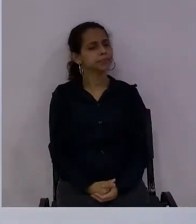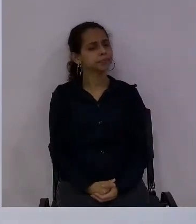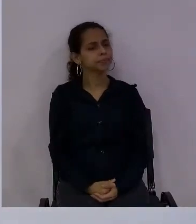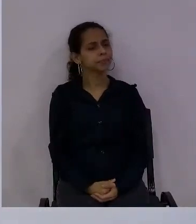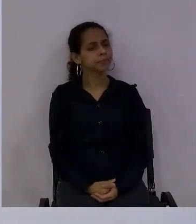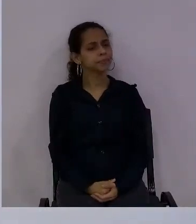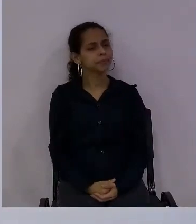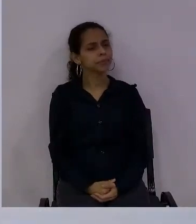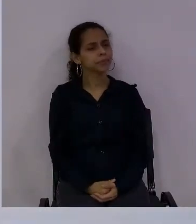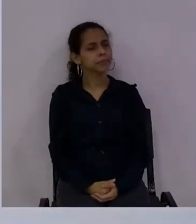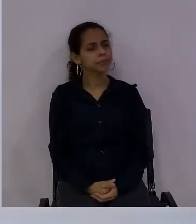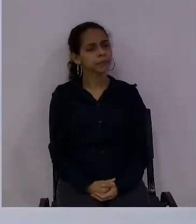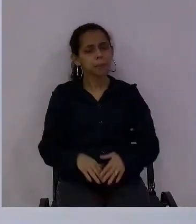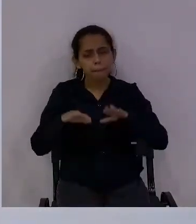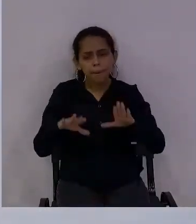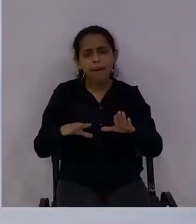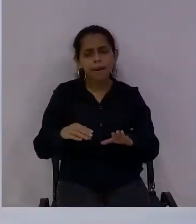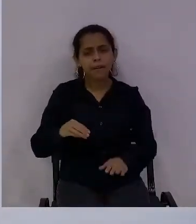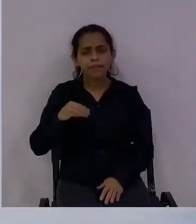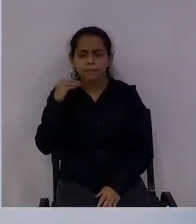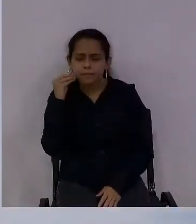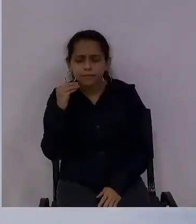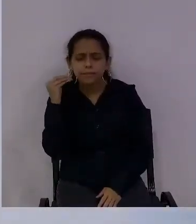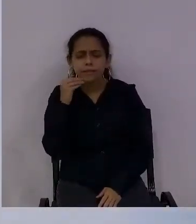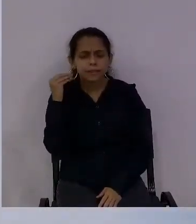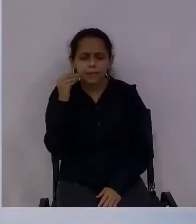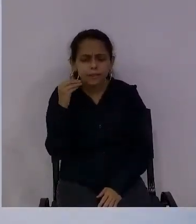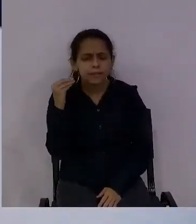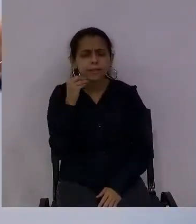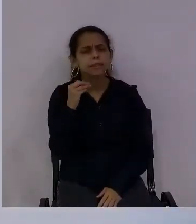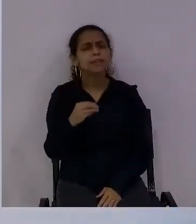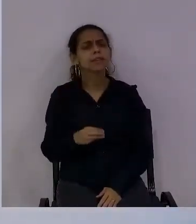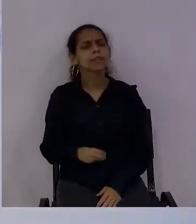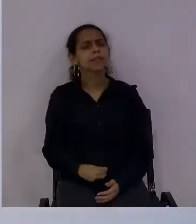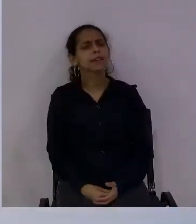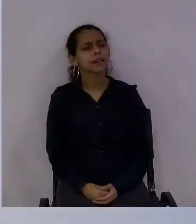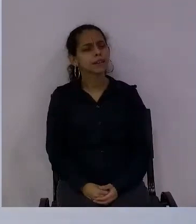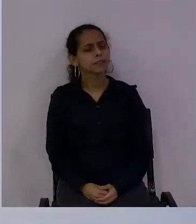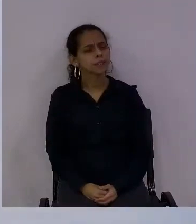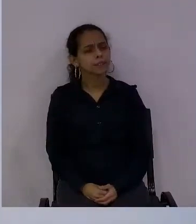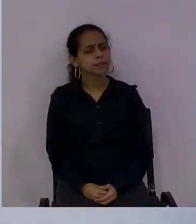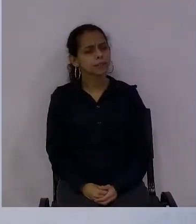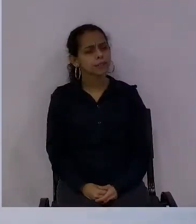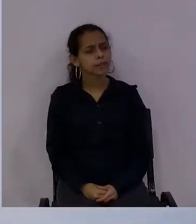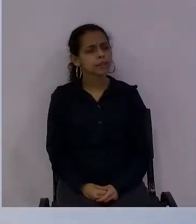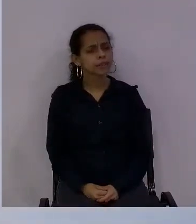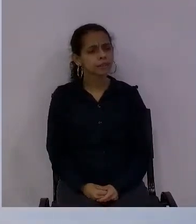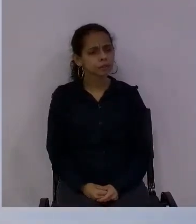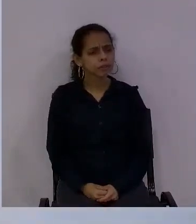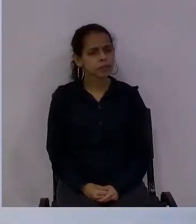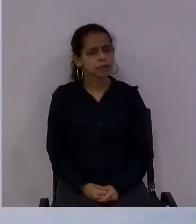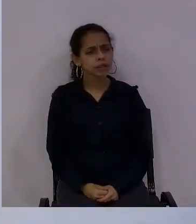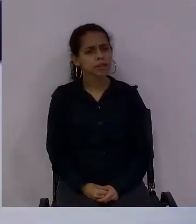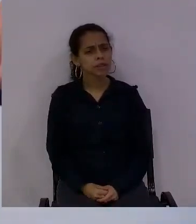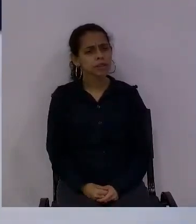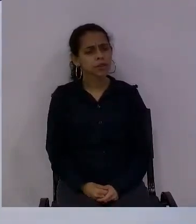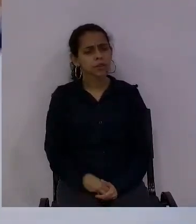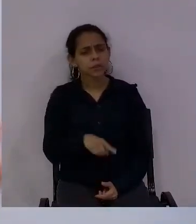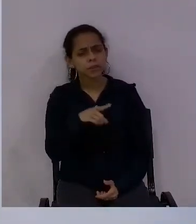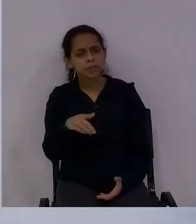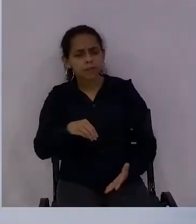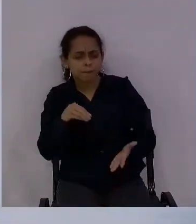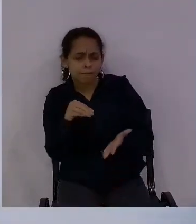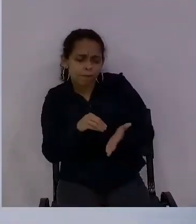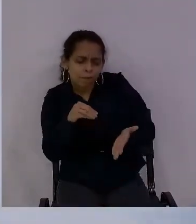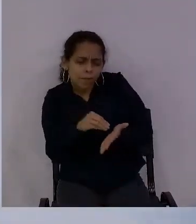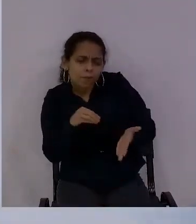não fazer, não ir adiante. Pastor, não põe meu nome aí nesse negócio não, eu não vou ser diácono, não vou ser presbítero, eu não quero cargo nenhum, não quero compromisso nenhum, porque, pastor,